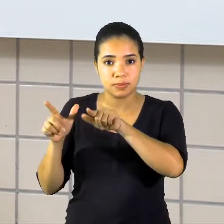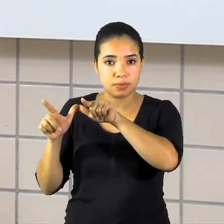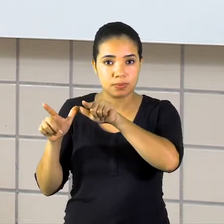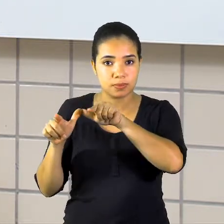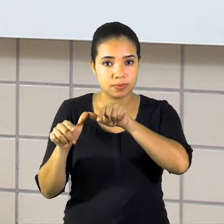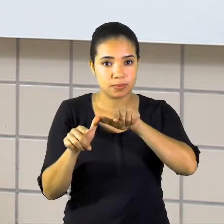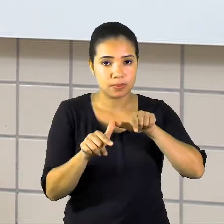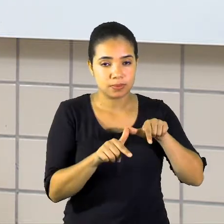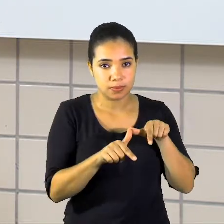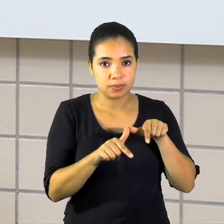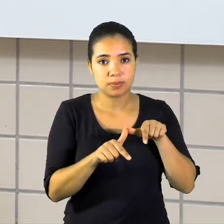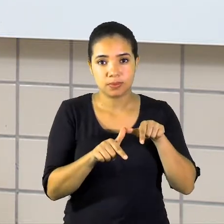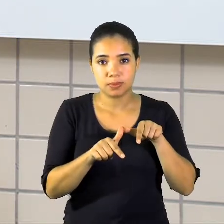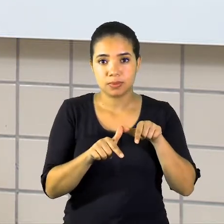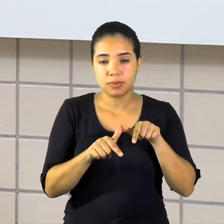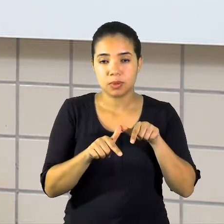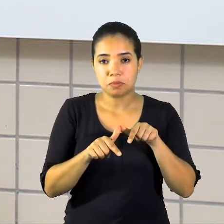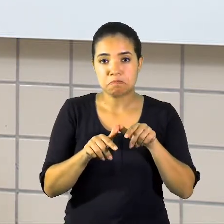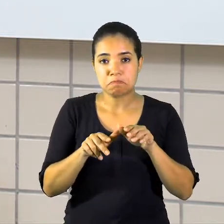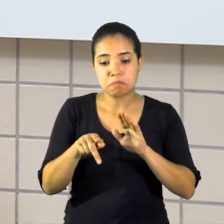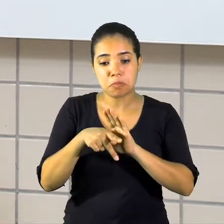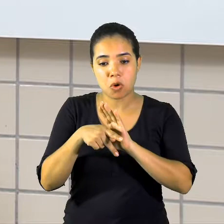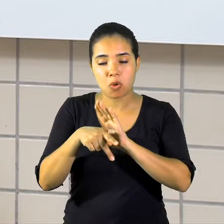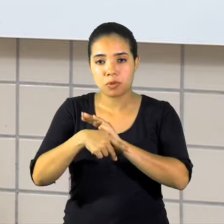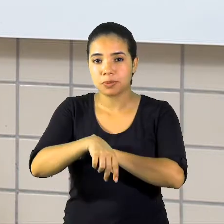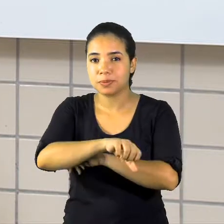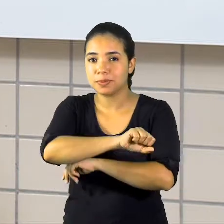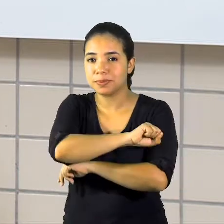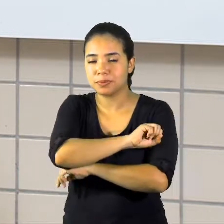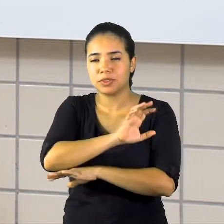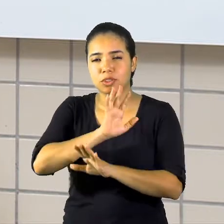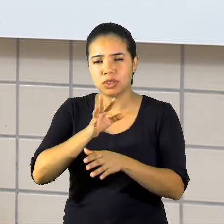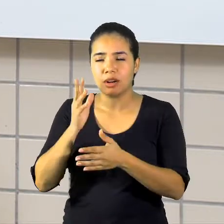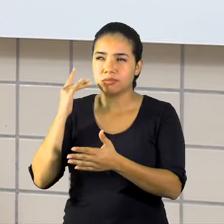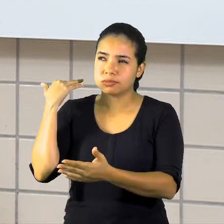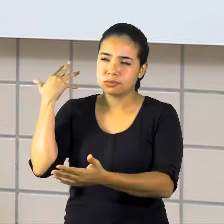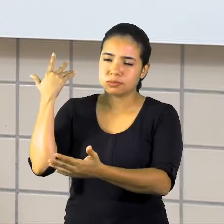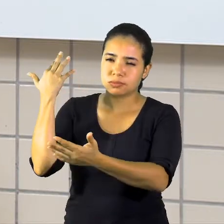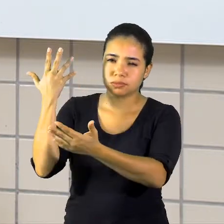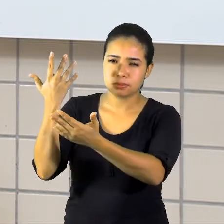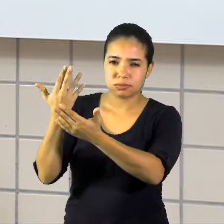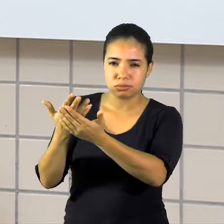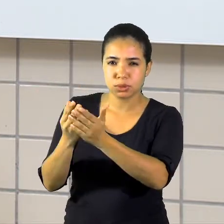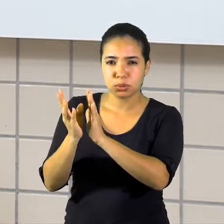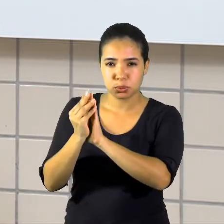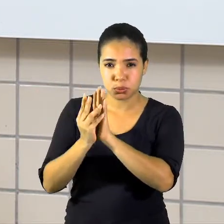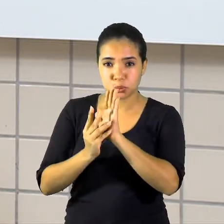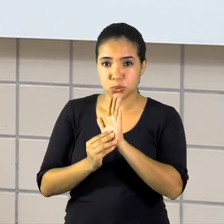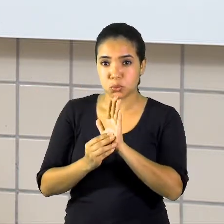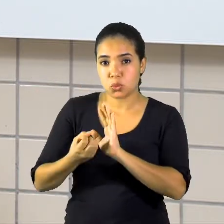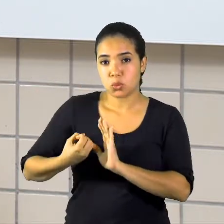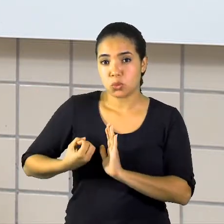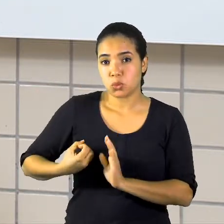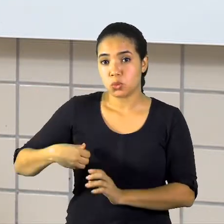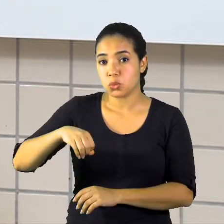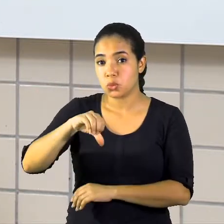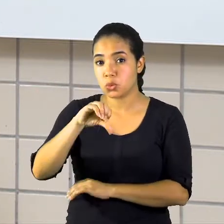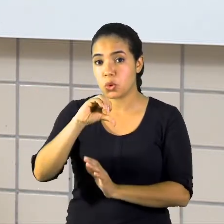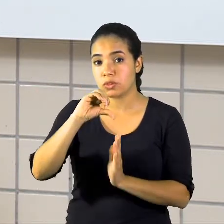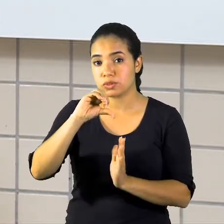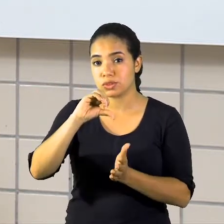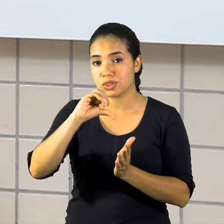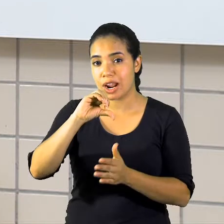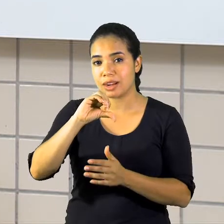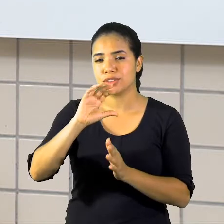Geografia relativa ao 8º ano. Nós já vimos muita coisa, afinal nós estamos chegando à nossa aula de número 9. Vimos sobre